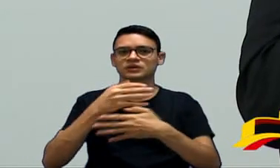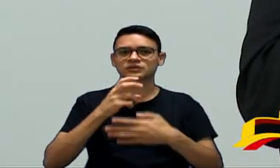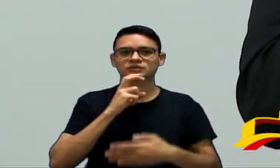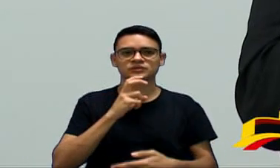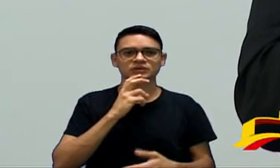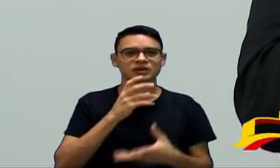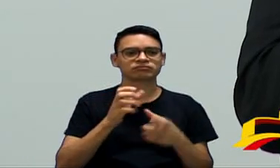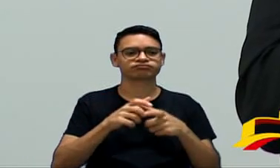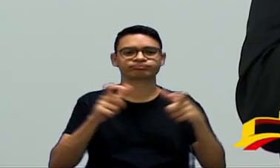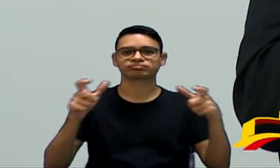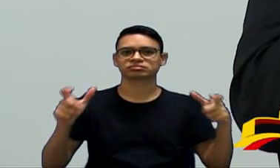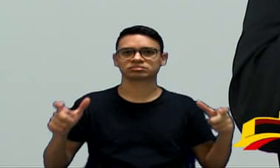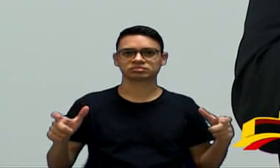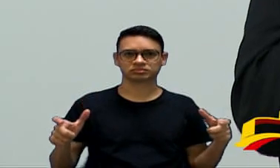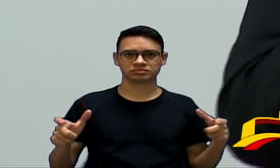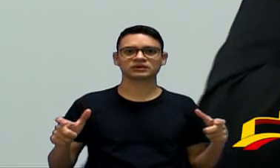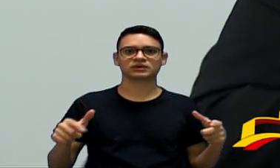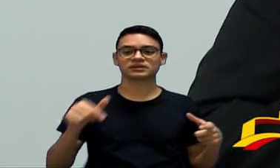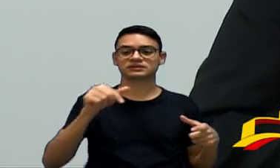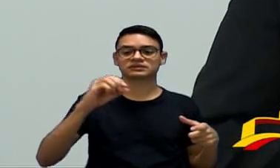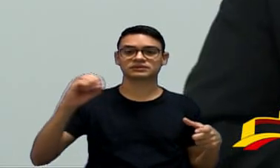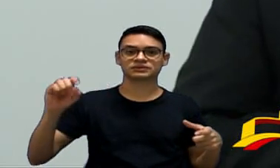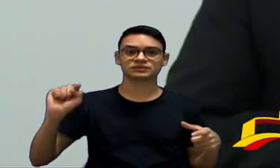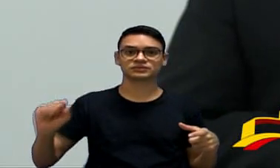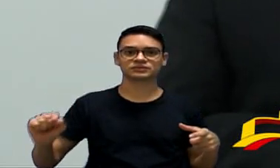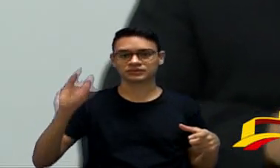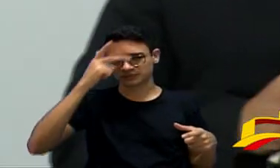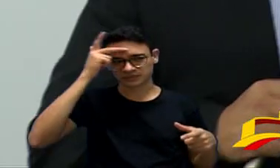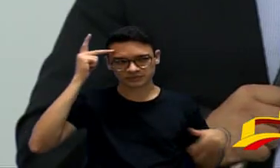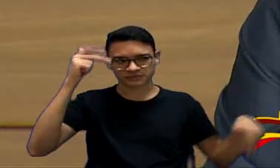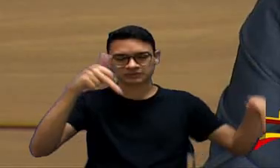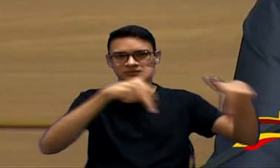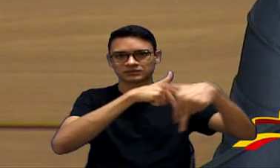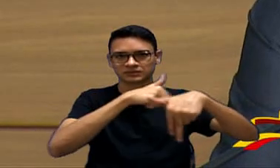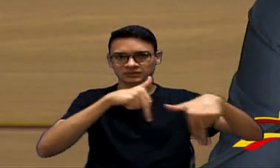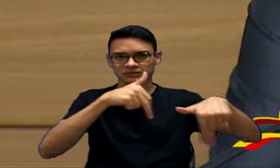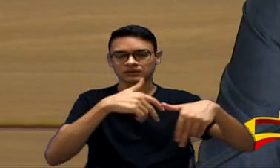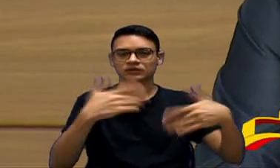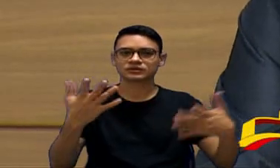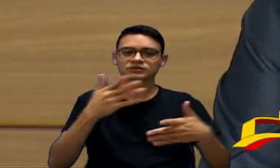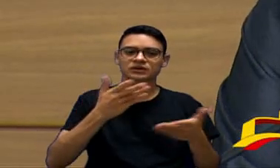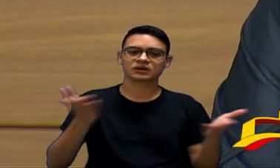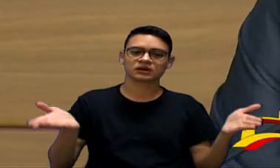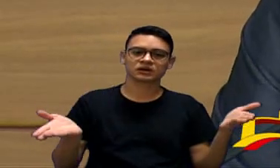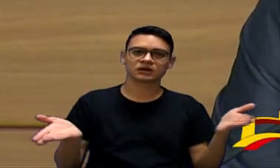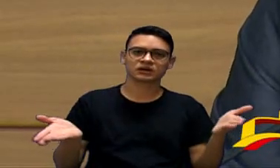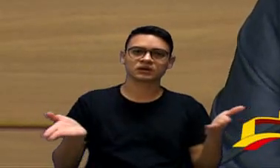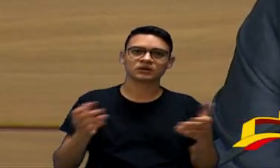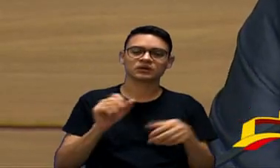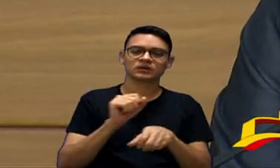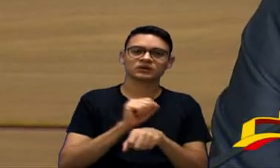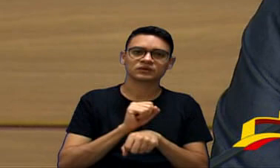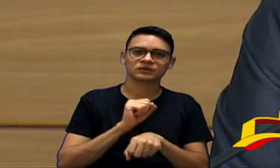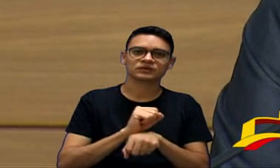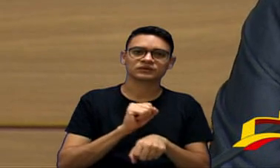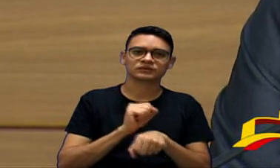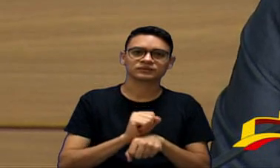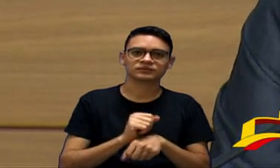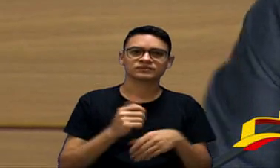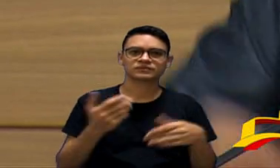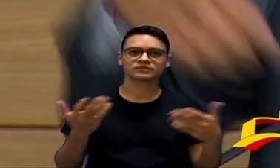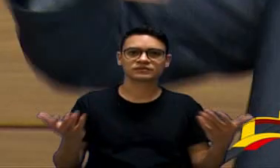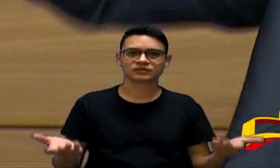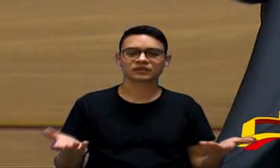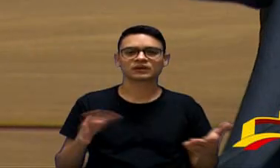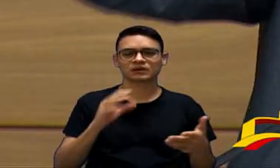gigantesco, o PIB da cidade de Sorocaba são é 700 enorme. Mil habitantes. E o que acontece? Tem agora, estamos aguardando, vou deixar o entrevista só para finalizar. Eu vou passar, você precisa